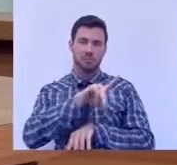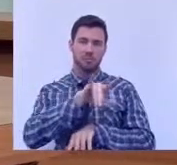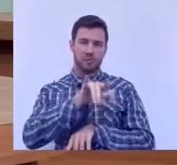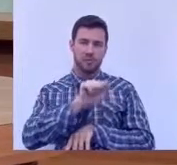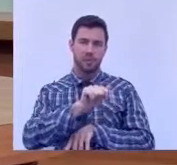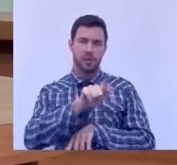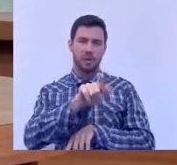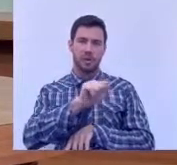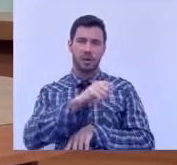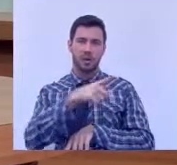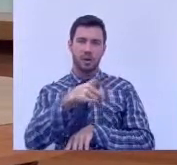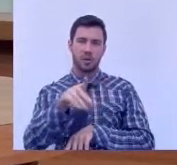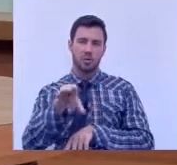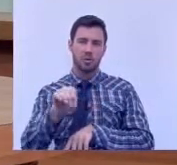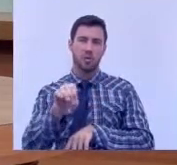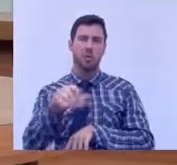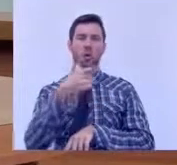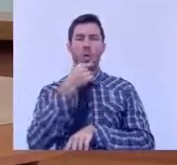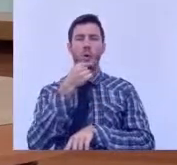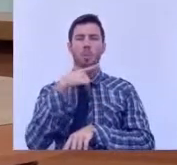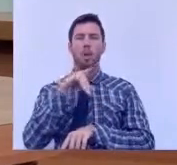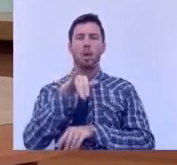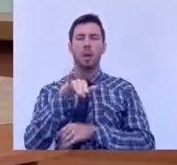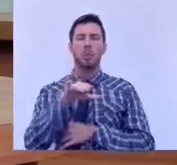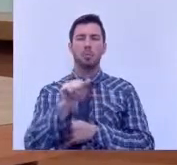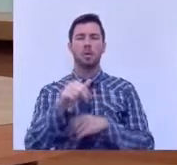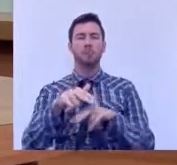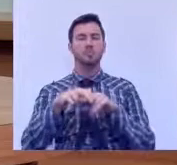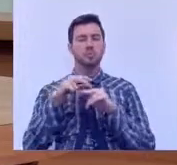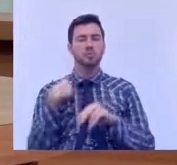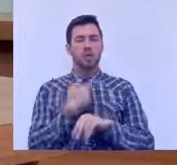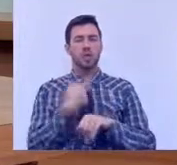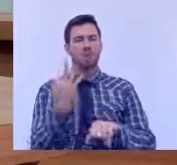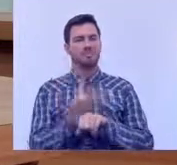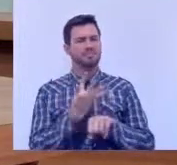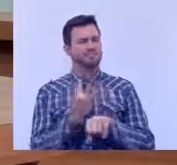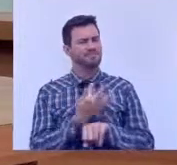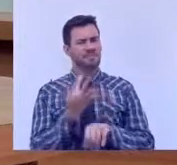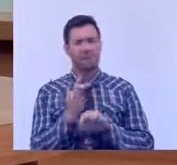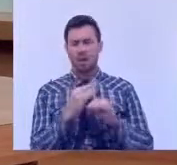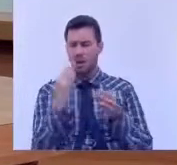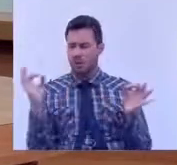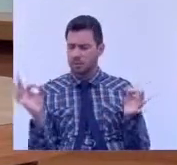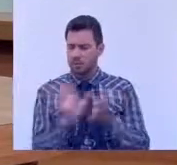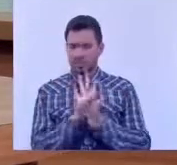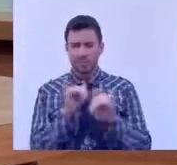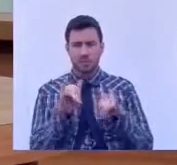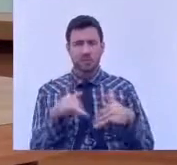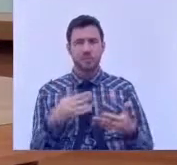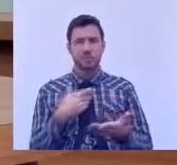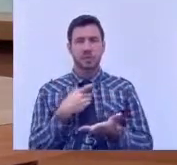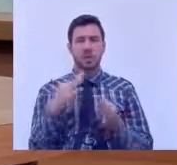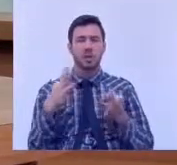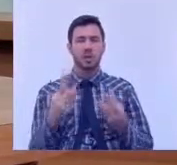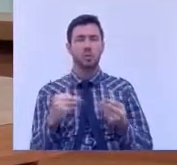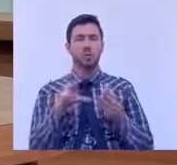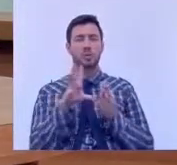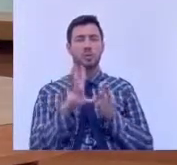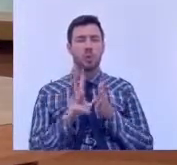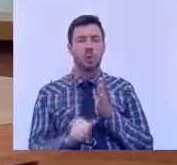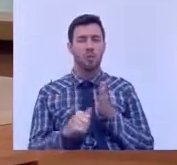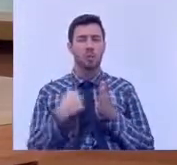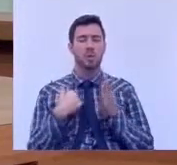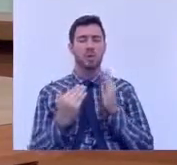questão de segurança em Vila Galvão, porque a gente não aguenta mais tanta insegurança e saber que tudo aquilo que é roubado das casas e dos